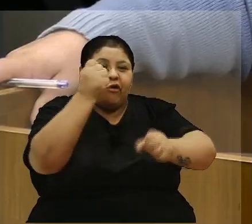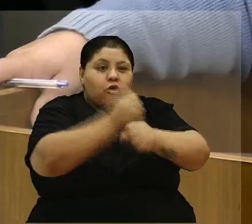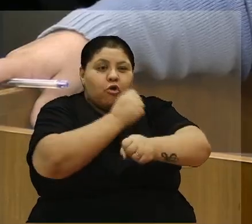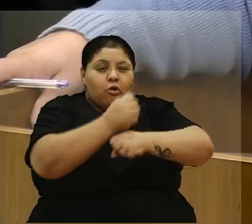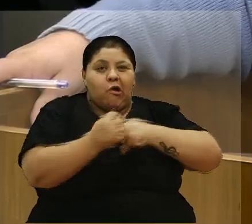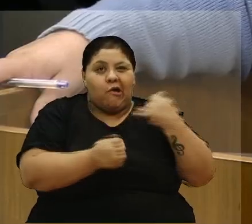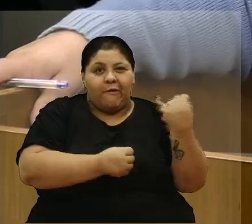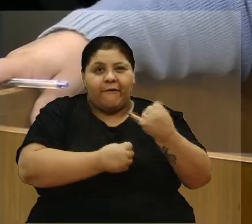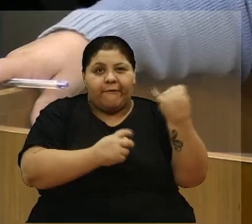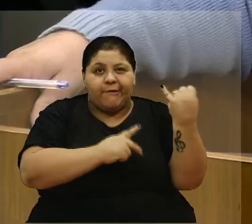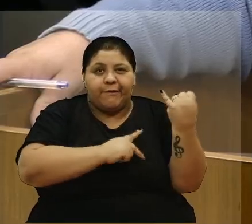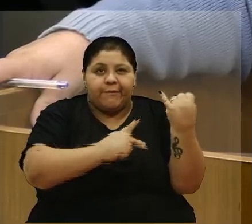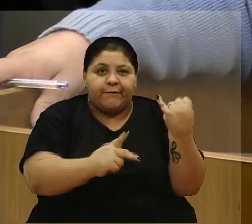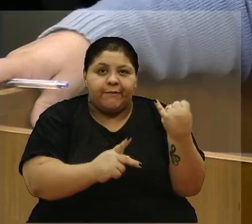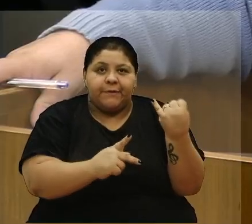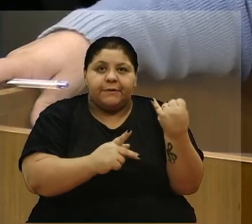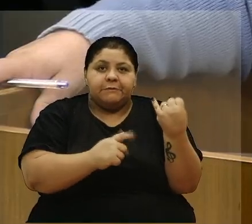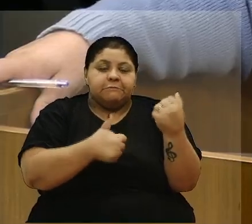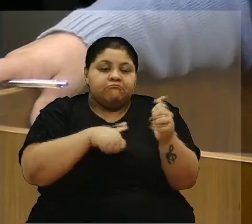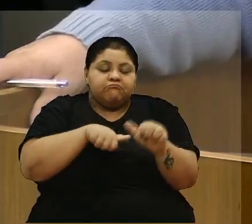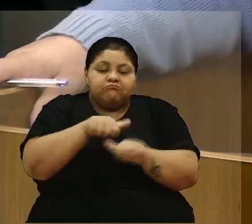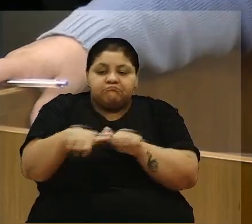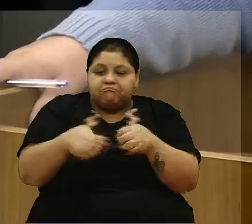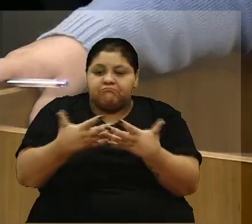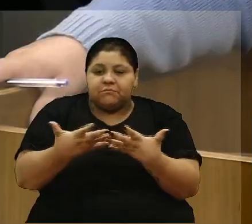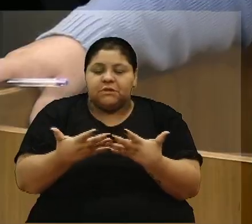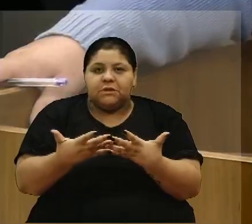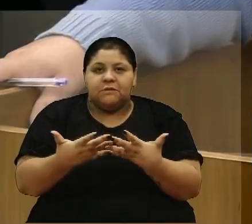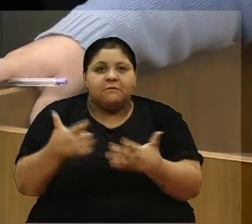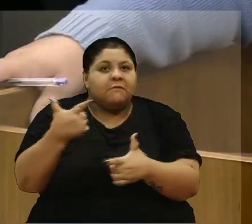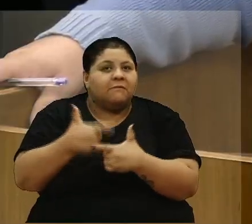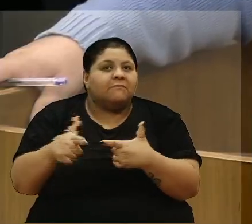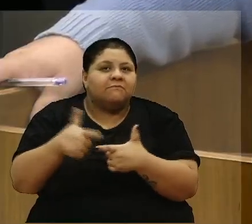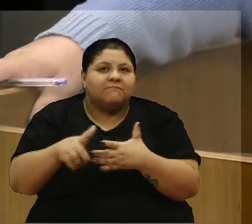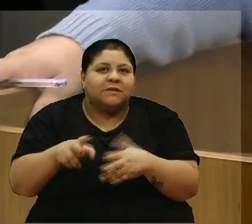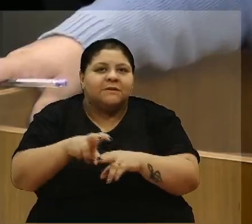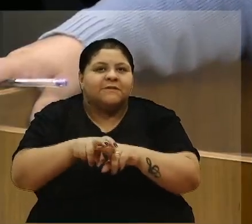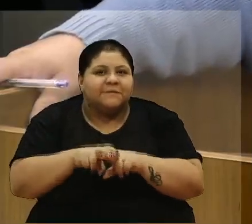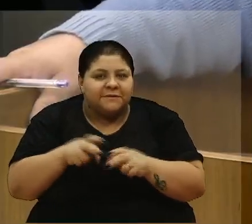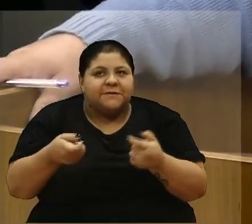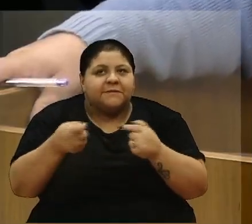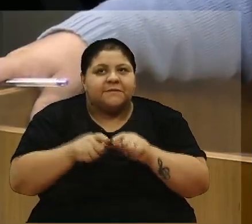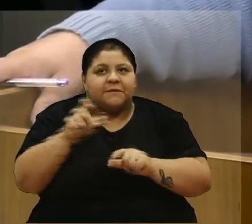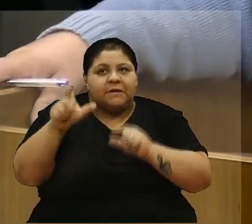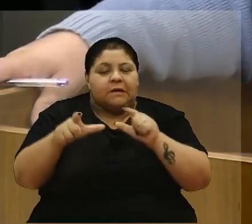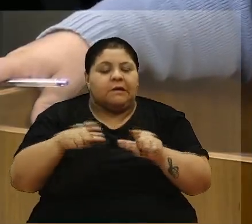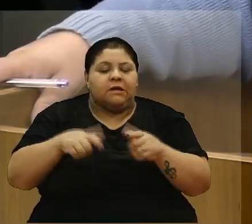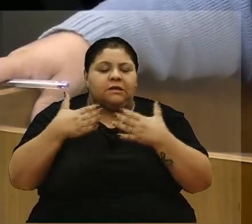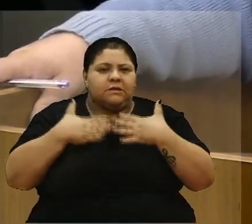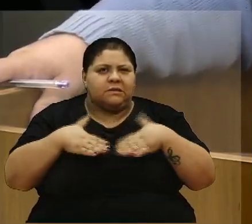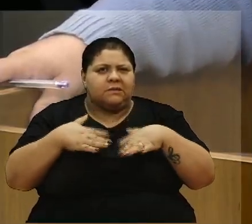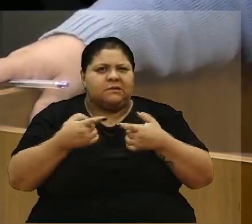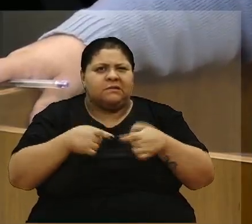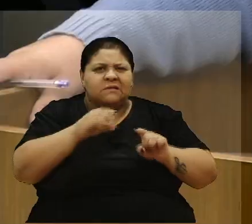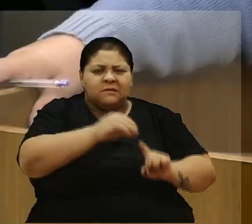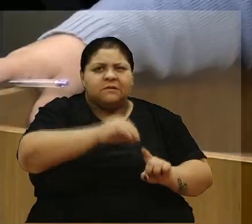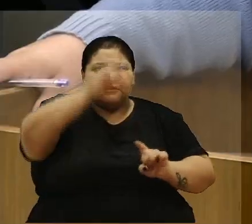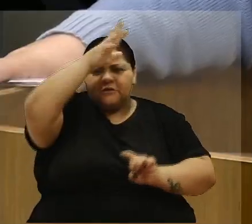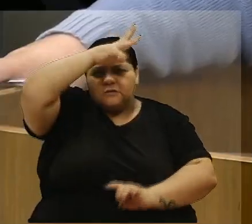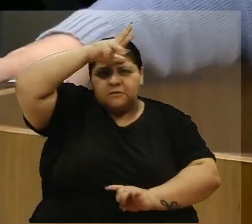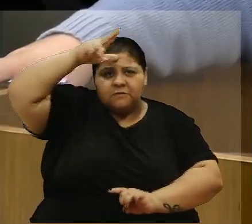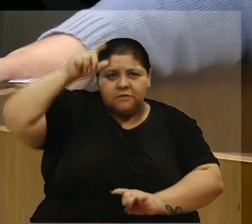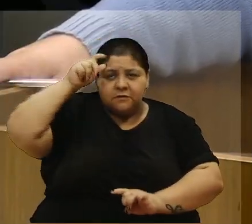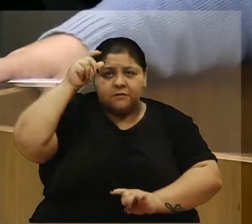importantes, presidente, se tornarão em problemas. Então, por isso que é preciso as pessoas terem paciência, mas principalmente a prefeitura